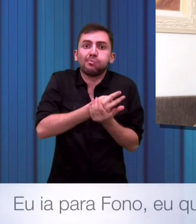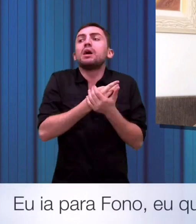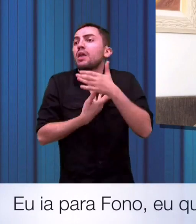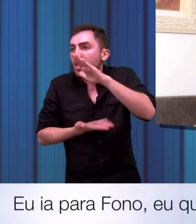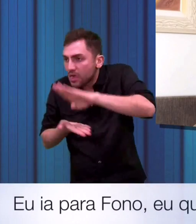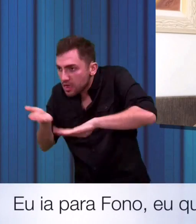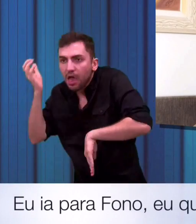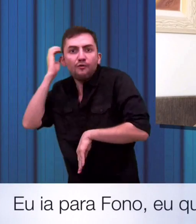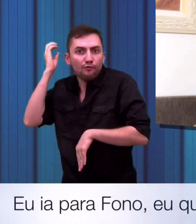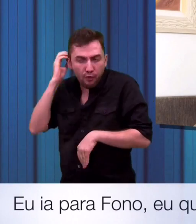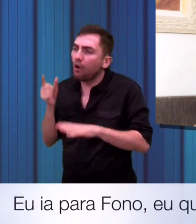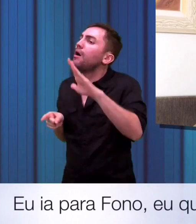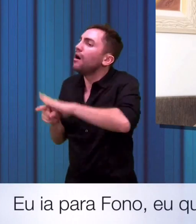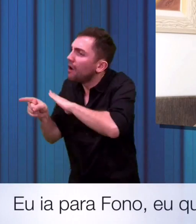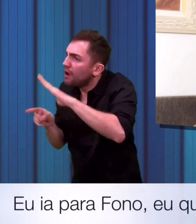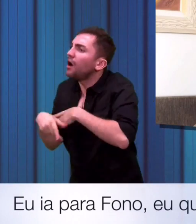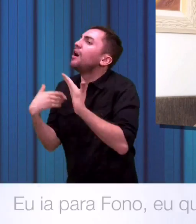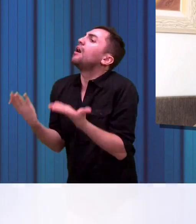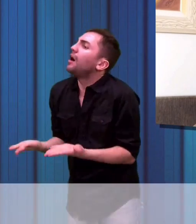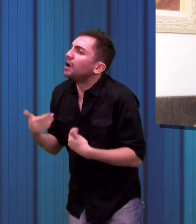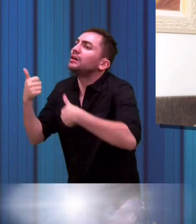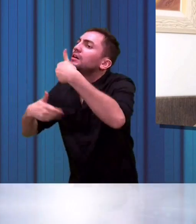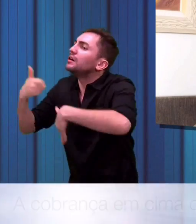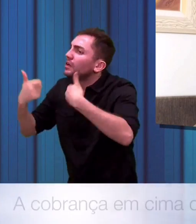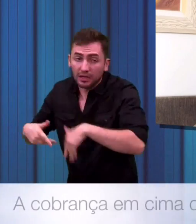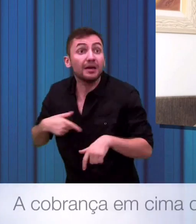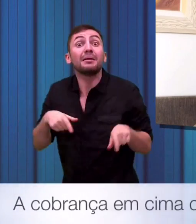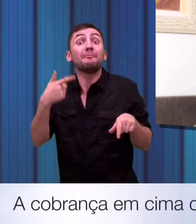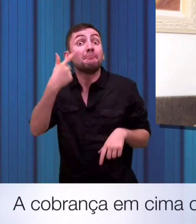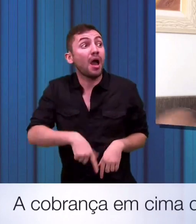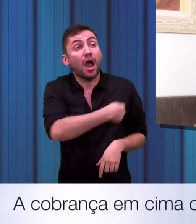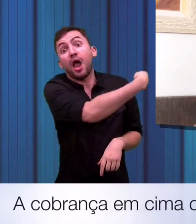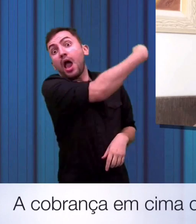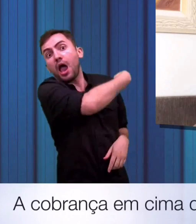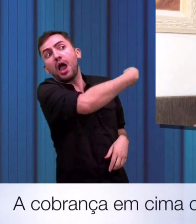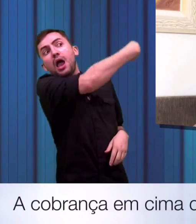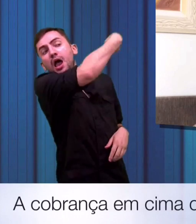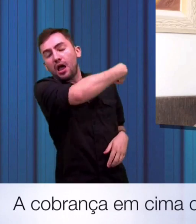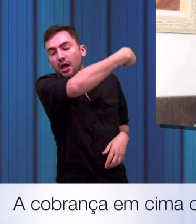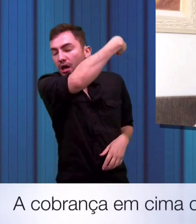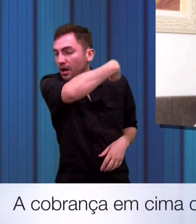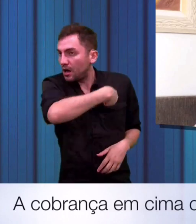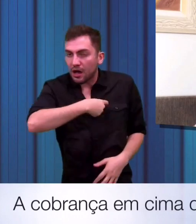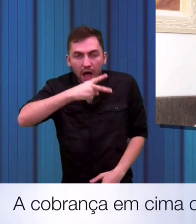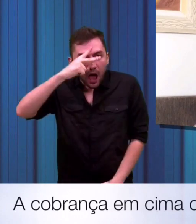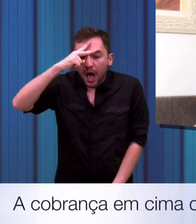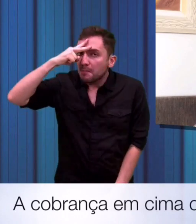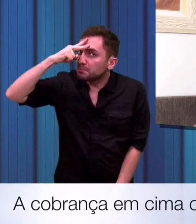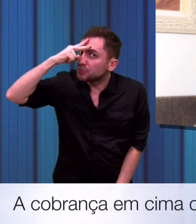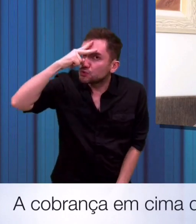E eu ia pra fono, eu questionava, eu falava. A cobrança em cima de mim era